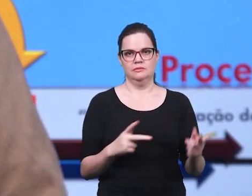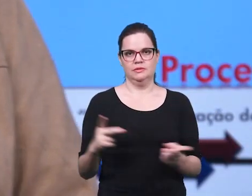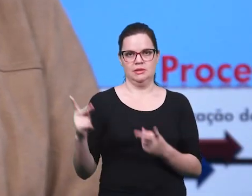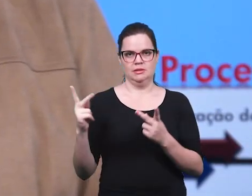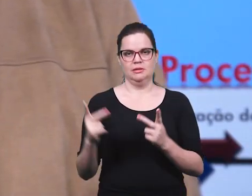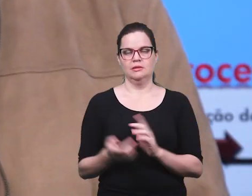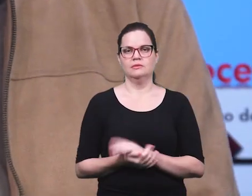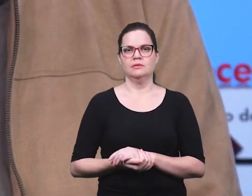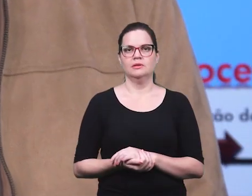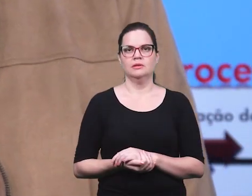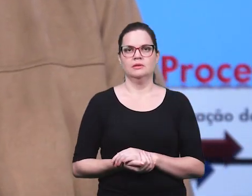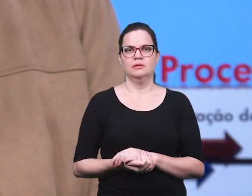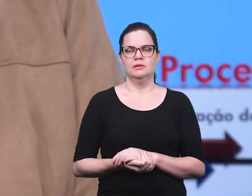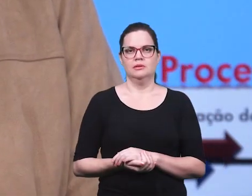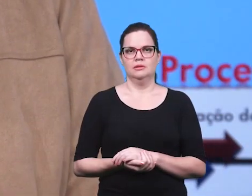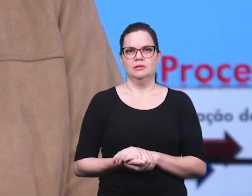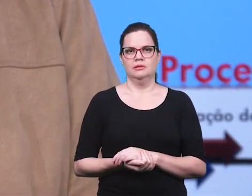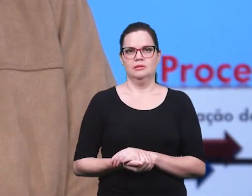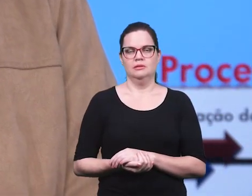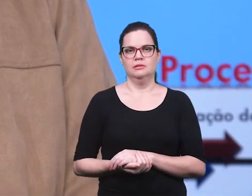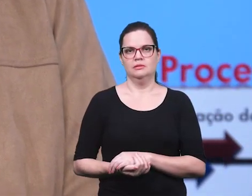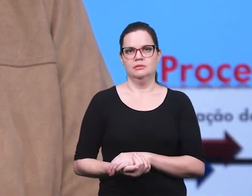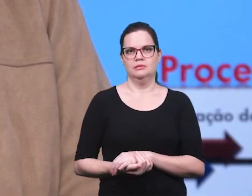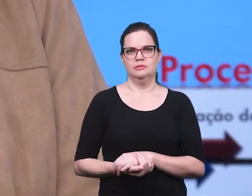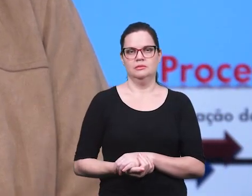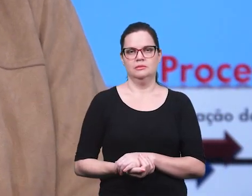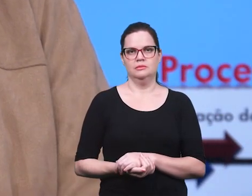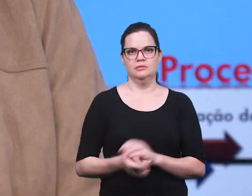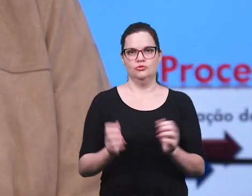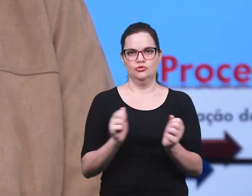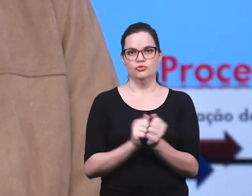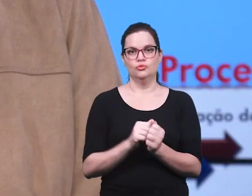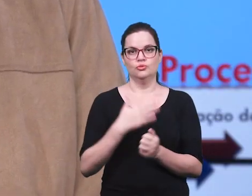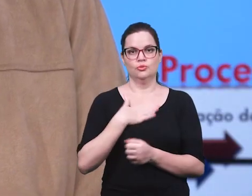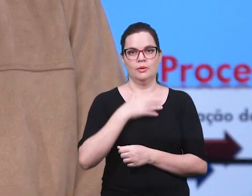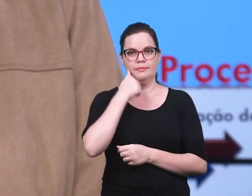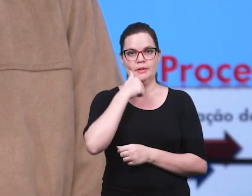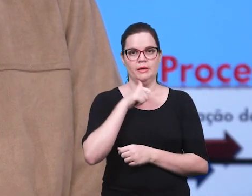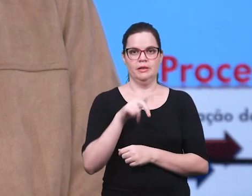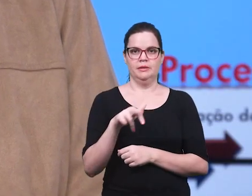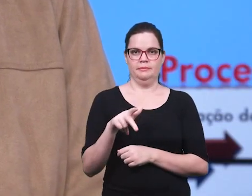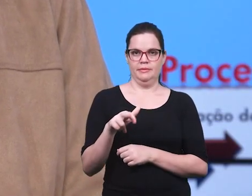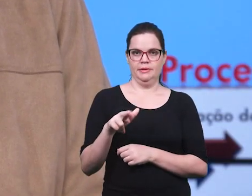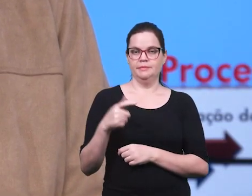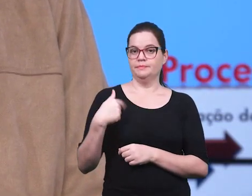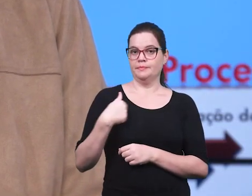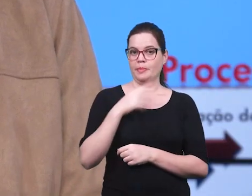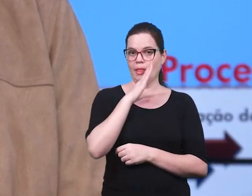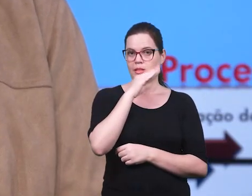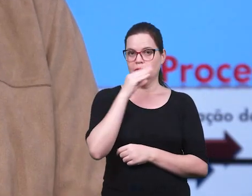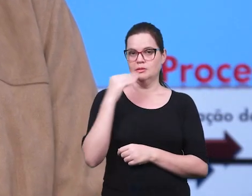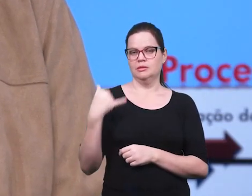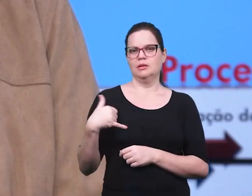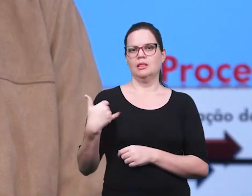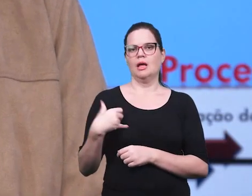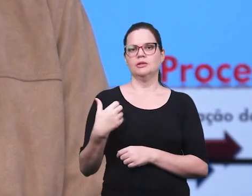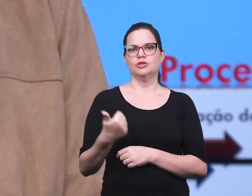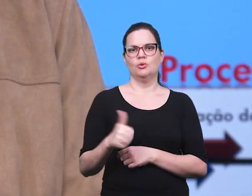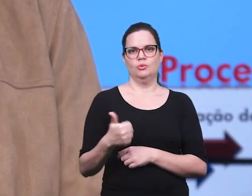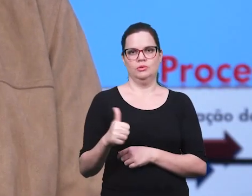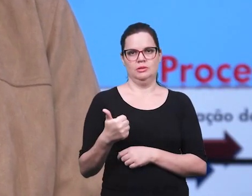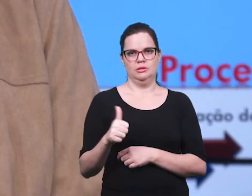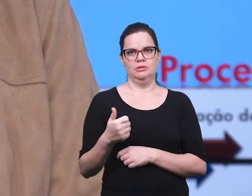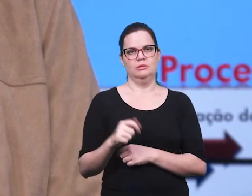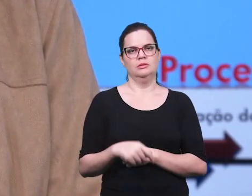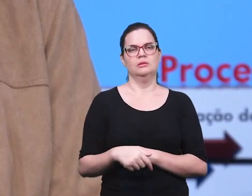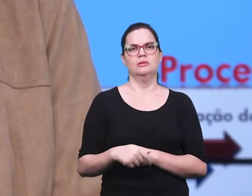a igreja com a minha irmã. ainda adolescente, né? Uns 11 anos de idade.